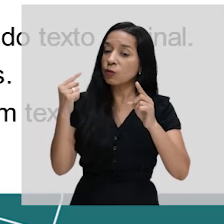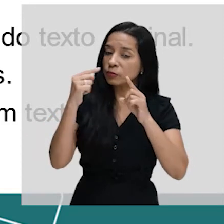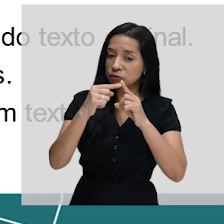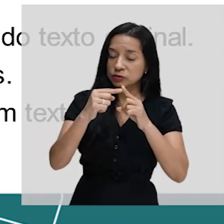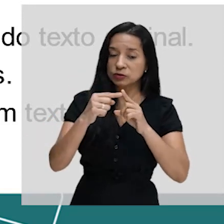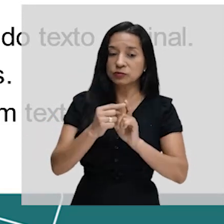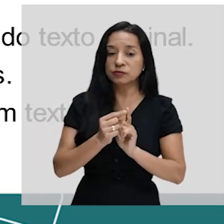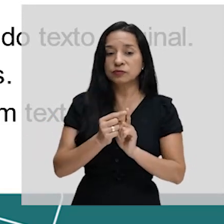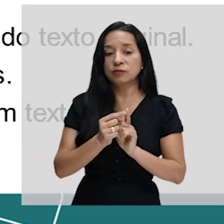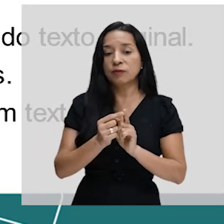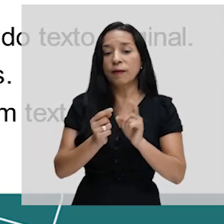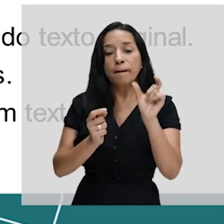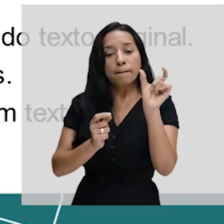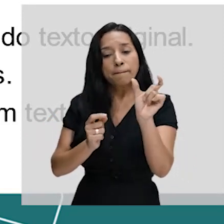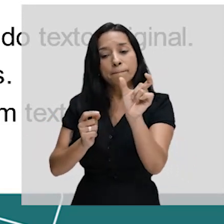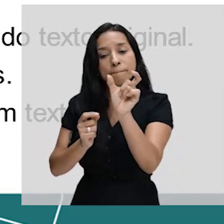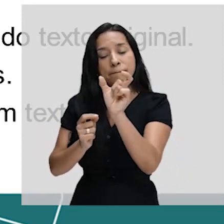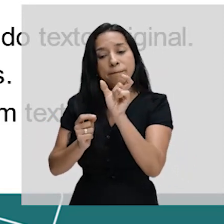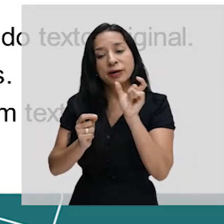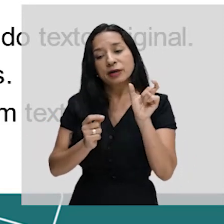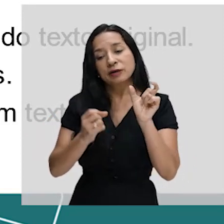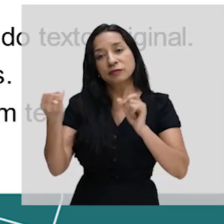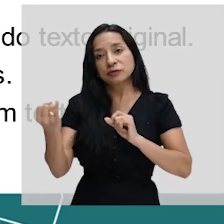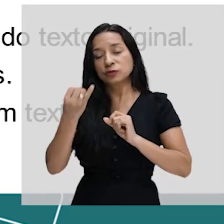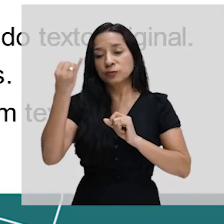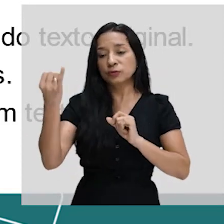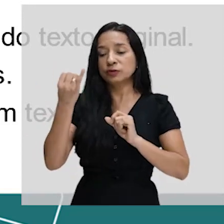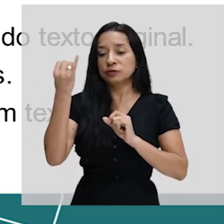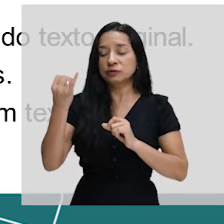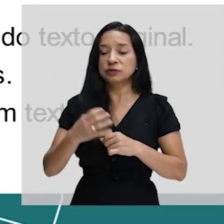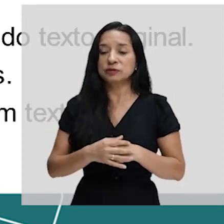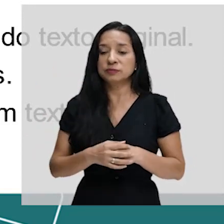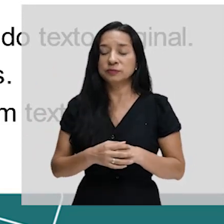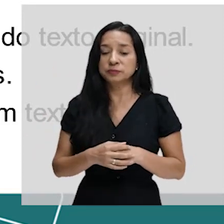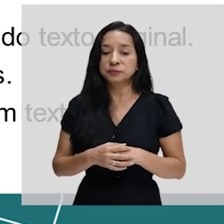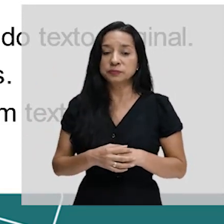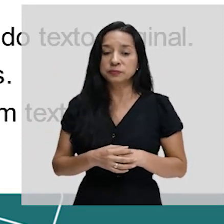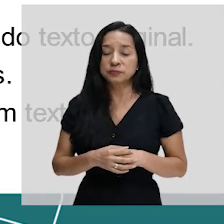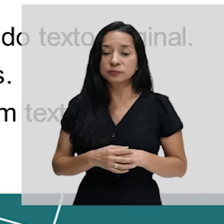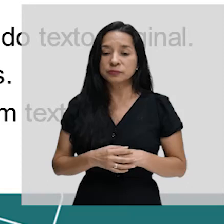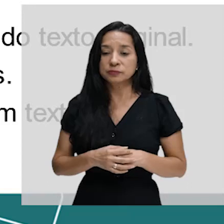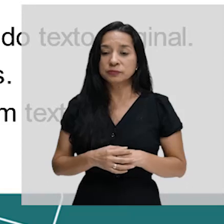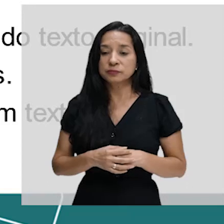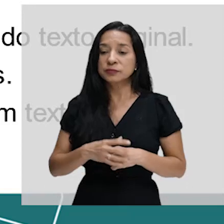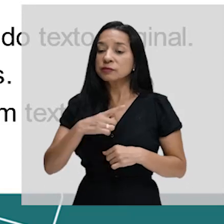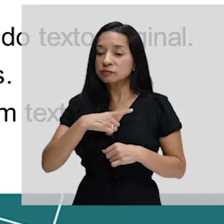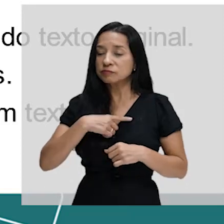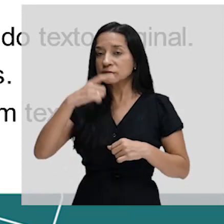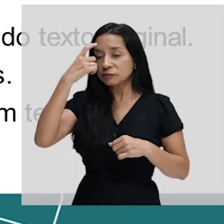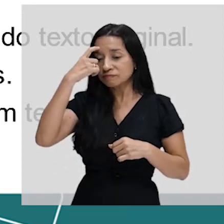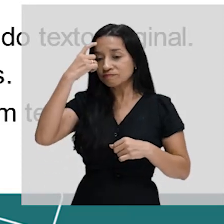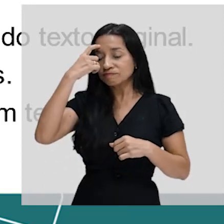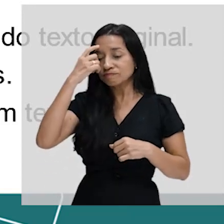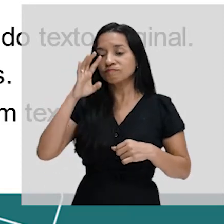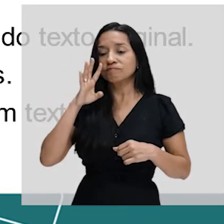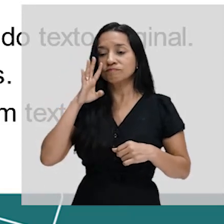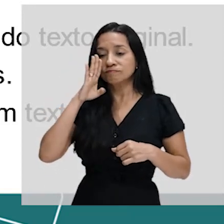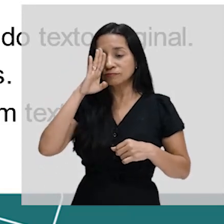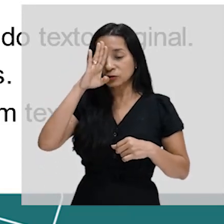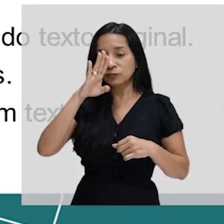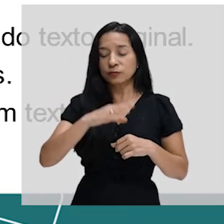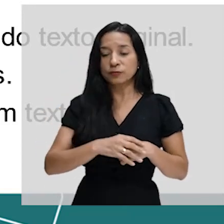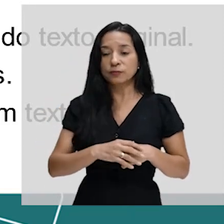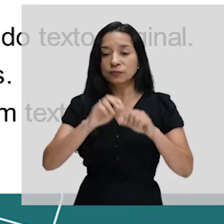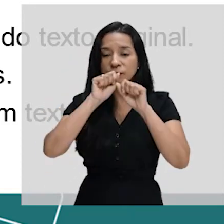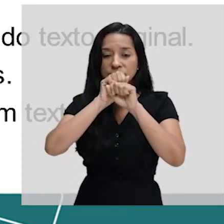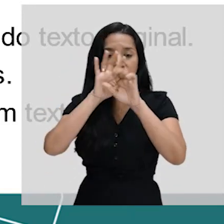disso. Palavras, né? Eu vou pegar palavras importantes, que eu vou chamar de palavras-chave, para manter a ideia principal. Claro,